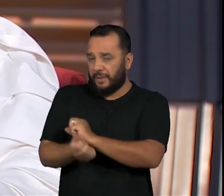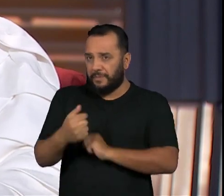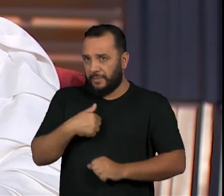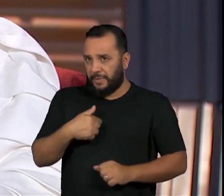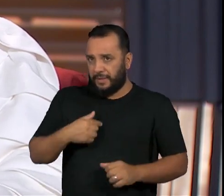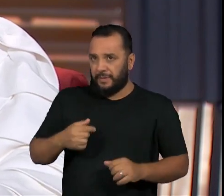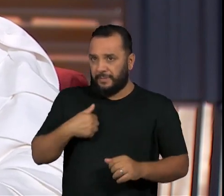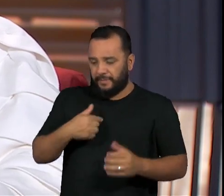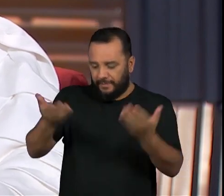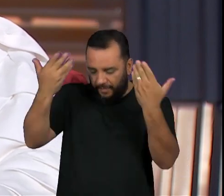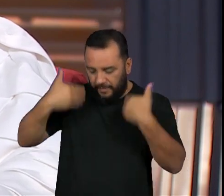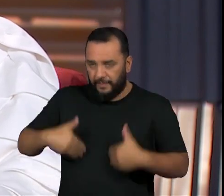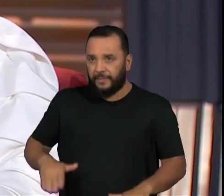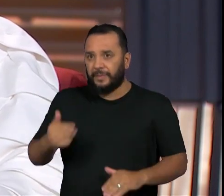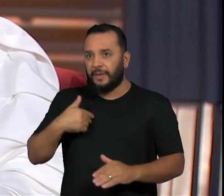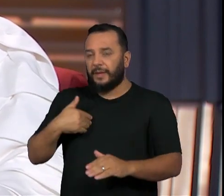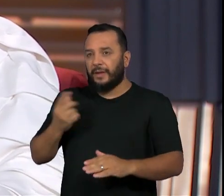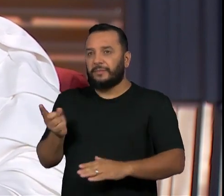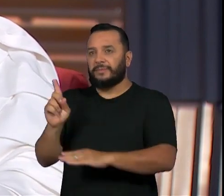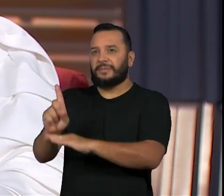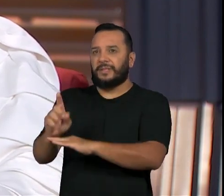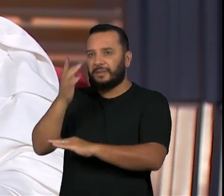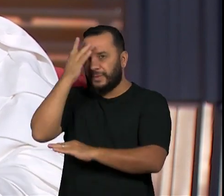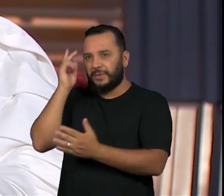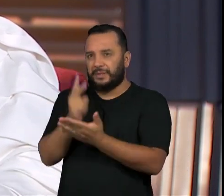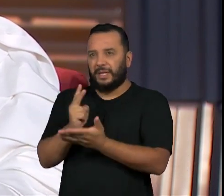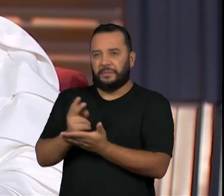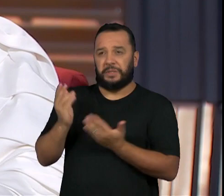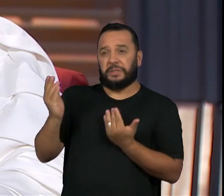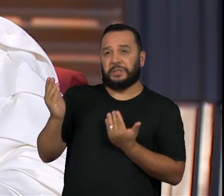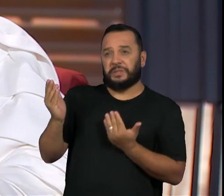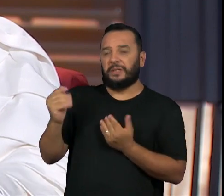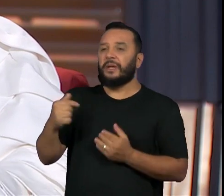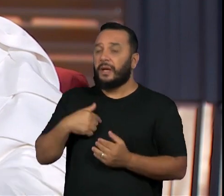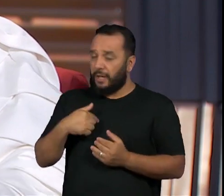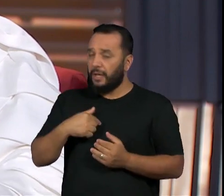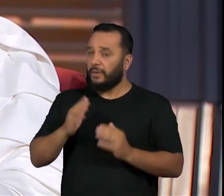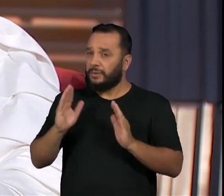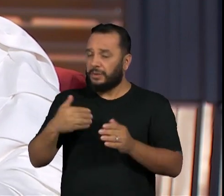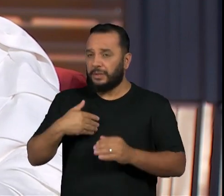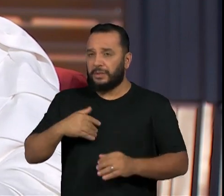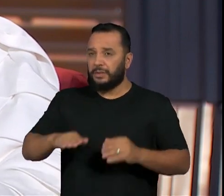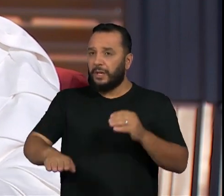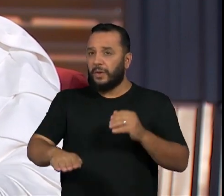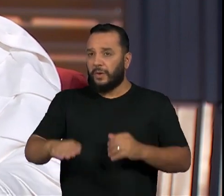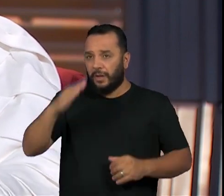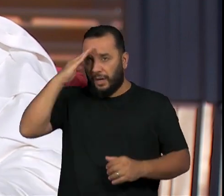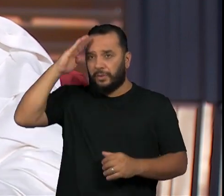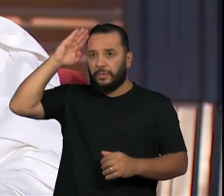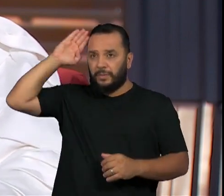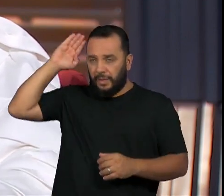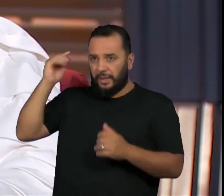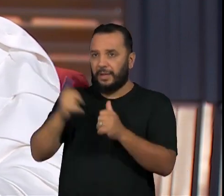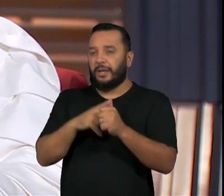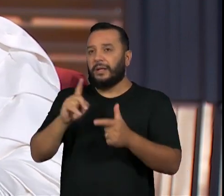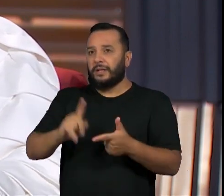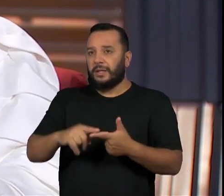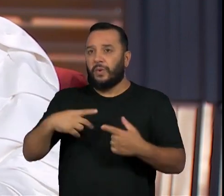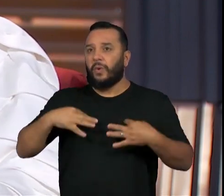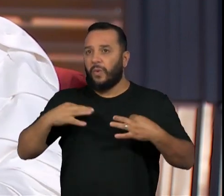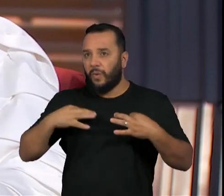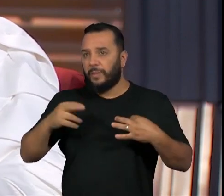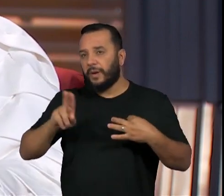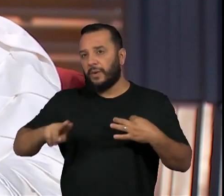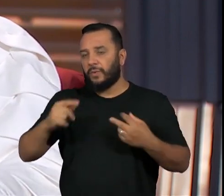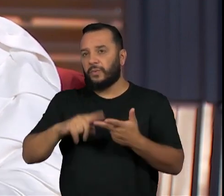a minha presença é sempre questionada. Né? Eu sou de candomblé, eu estou de resguardo, tenho uma roupa que eu tenho que usar, os fios